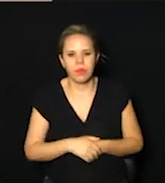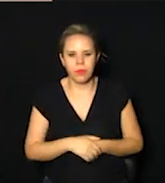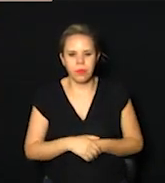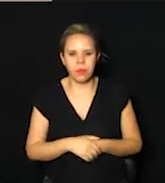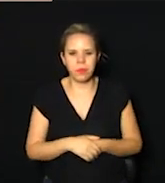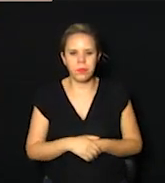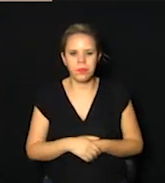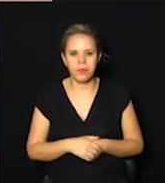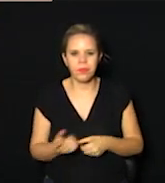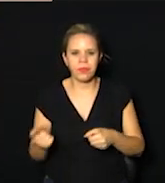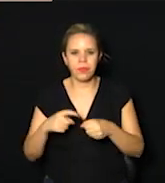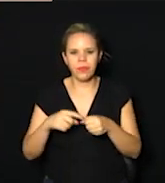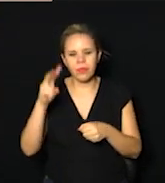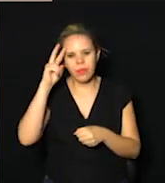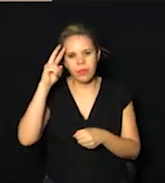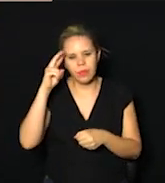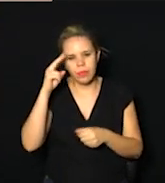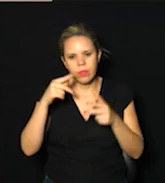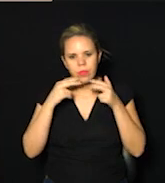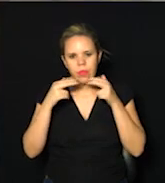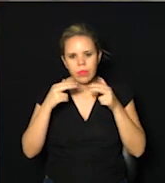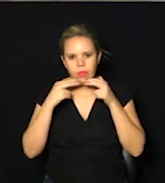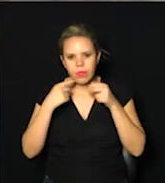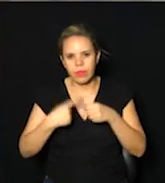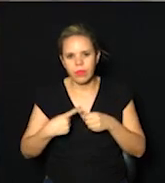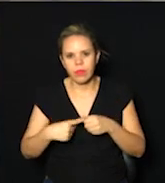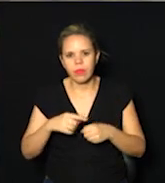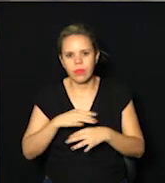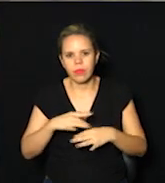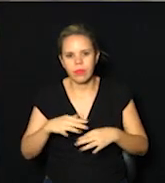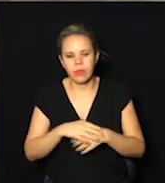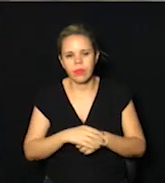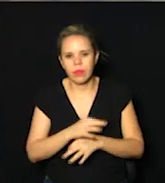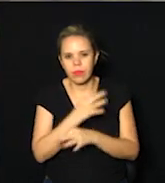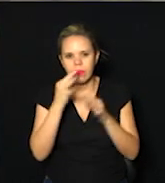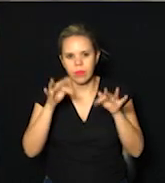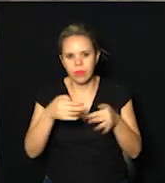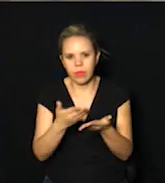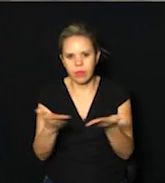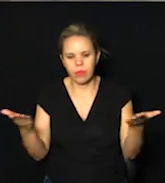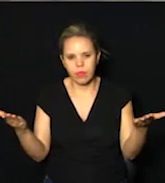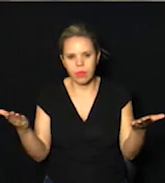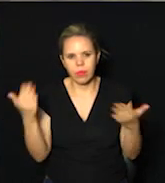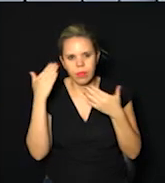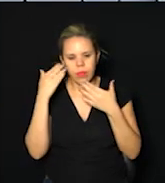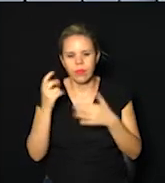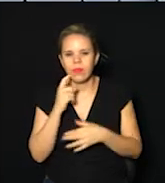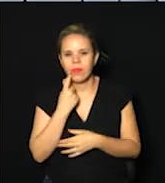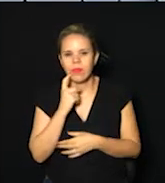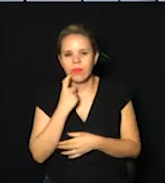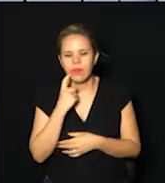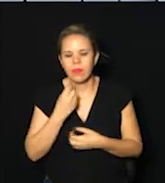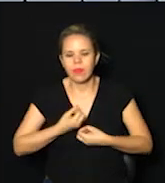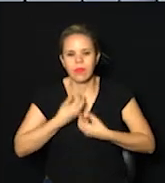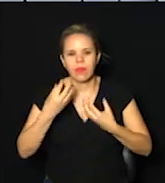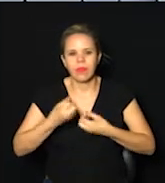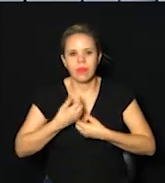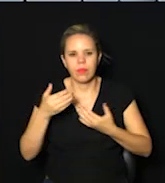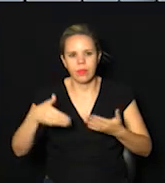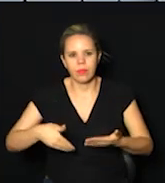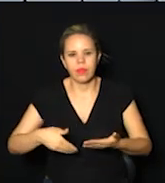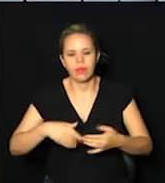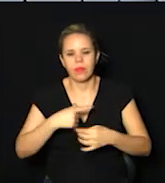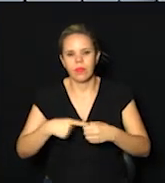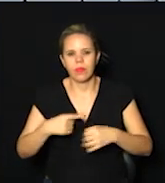covid-19.campinas.sp.gov.br. Eu volto segunda-feira com notícias da metrópole. Ótimo fim de semana. Muito obrigado, Mina Abreu, pelas informações aqui